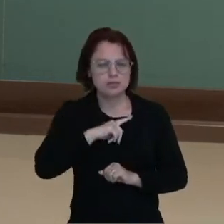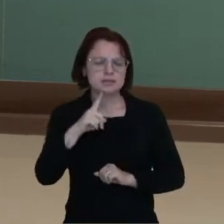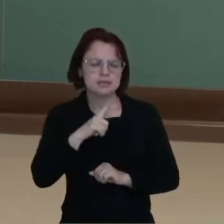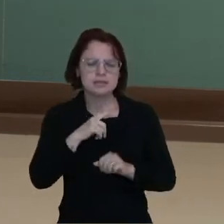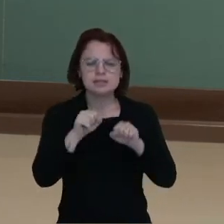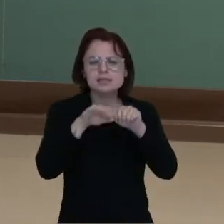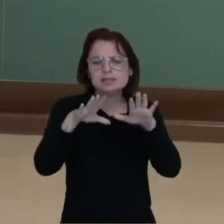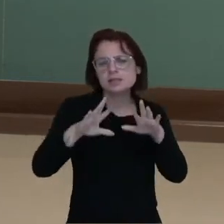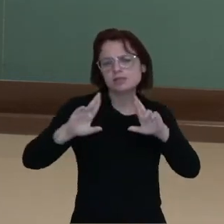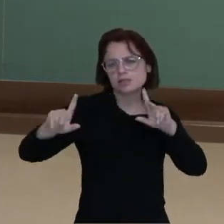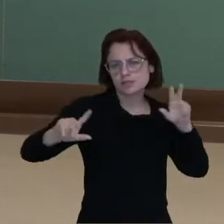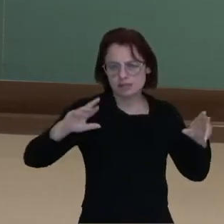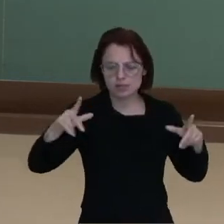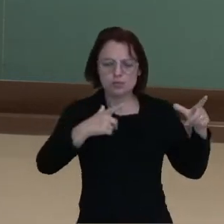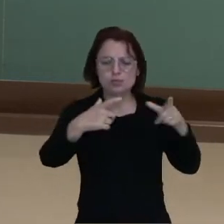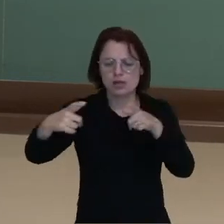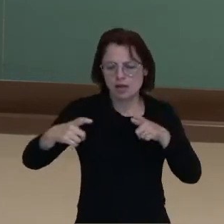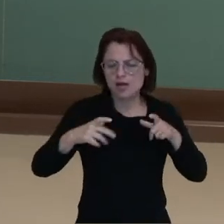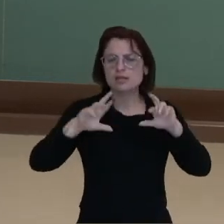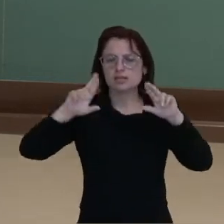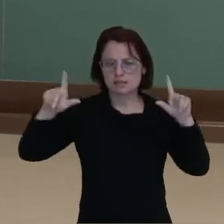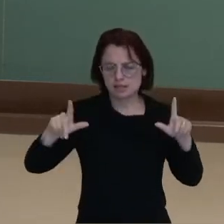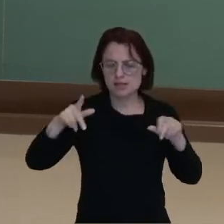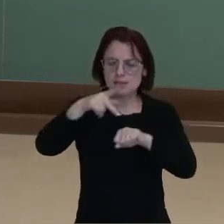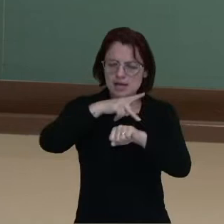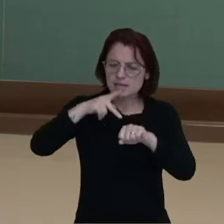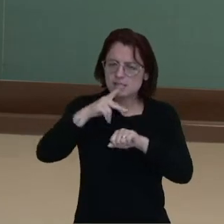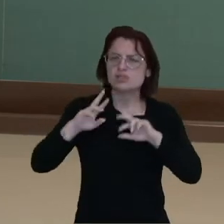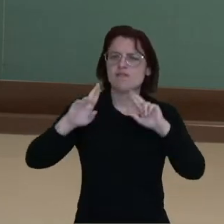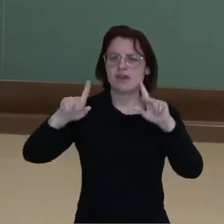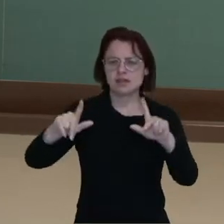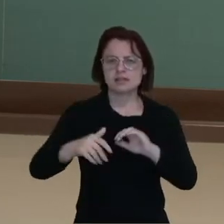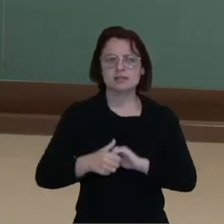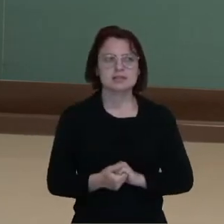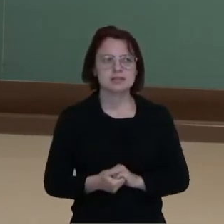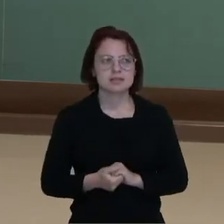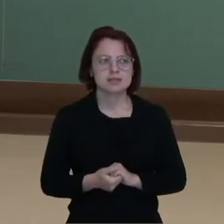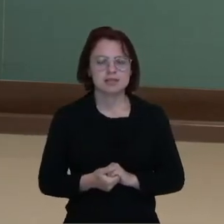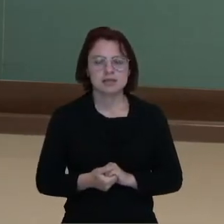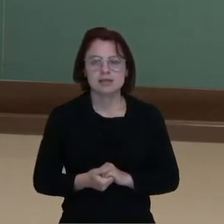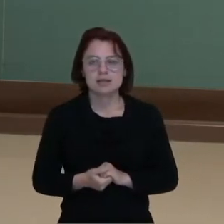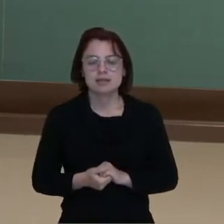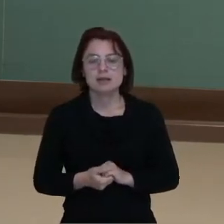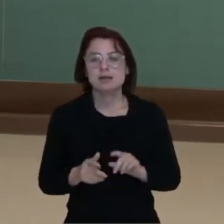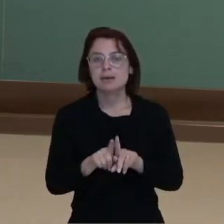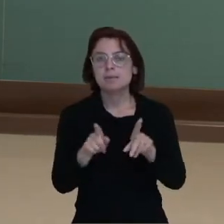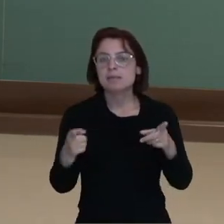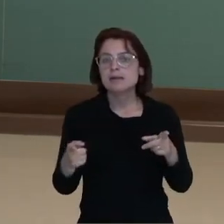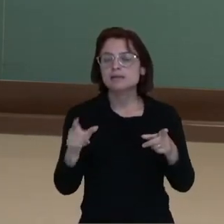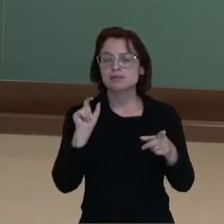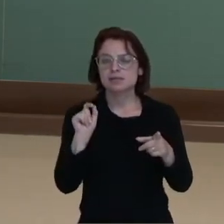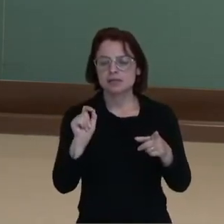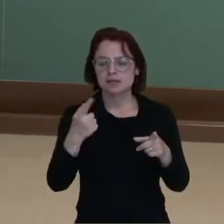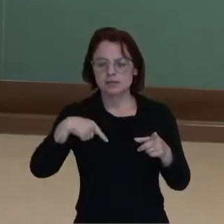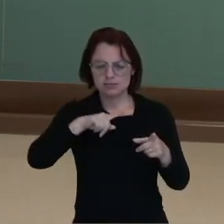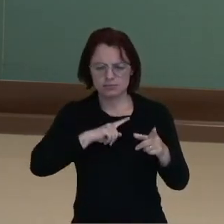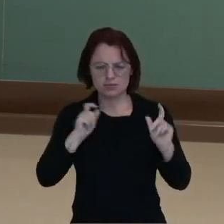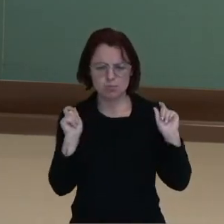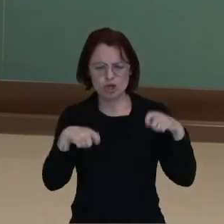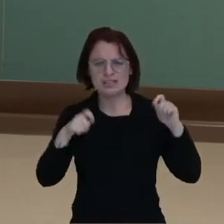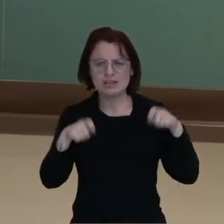maneira diferente, em lugares diferentes, países diferentes. Beleza, só que é possível, você